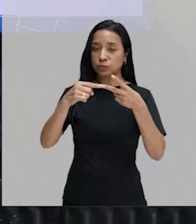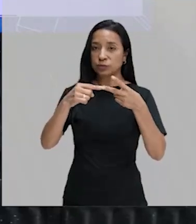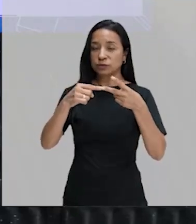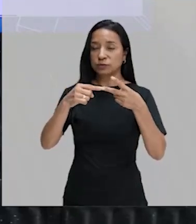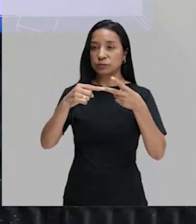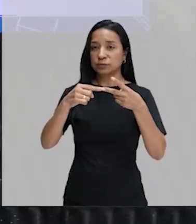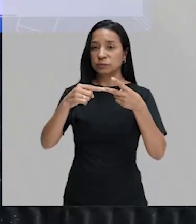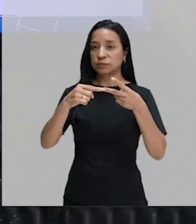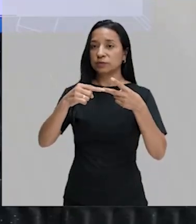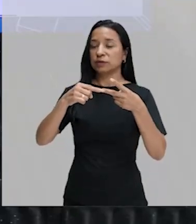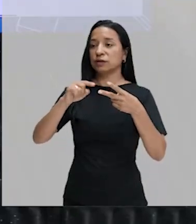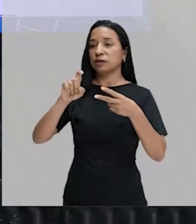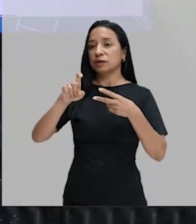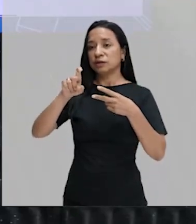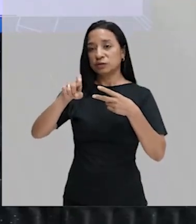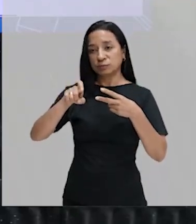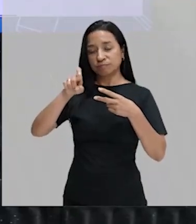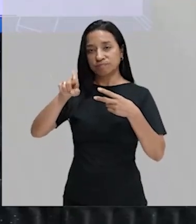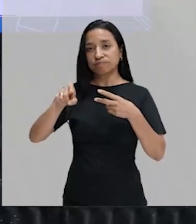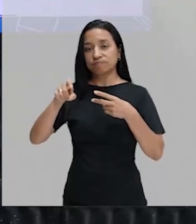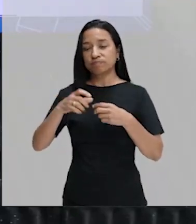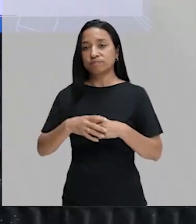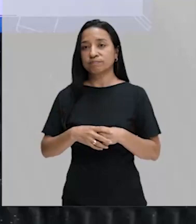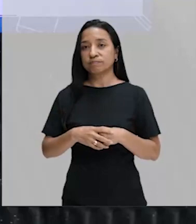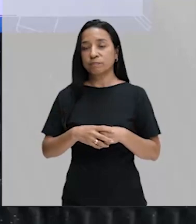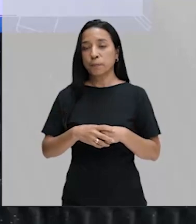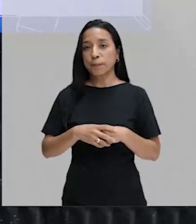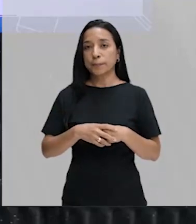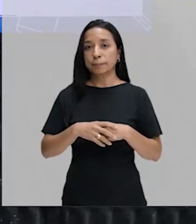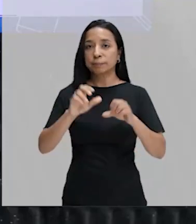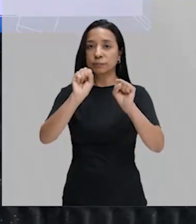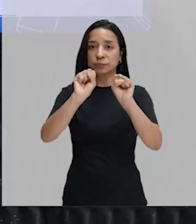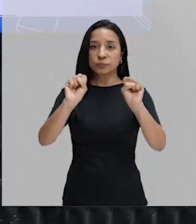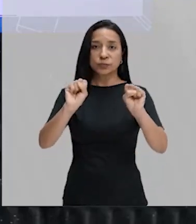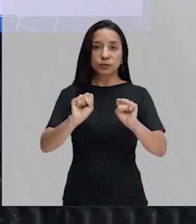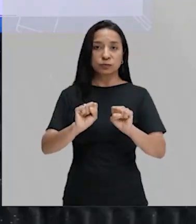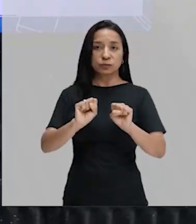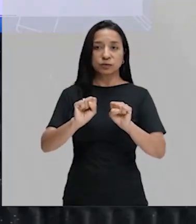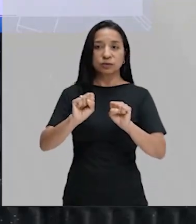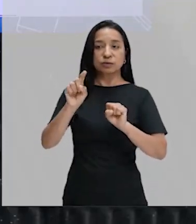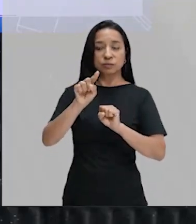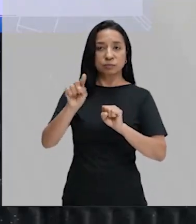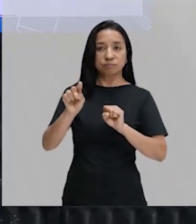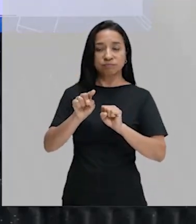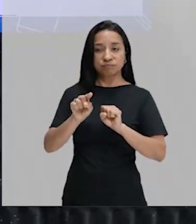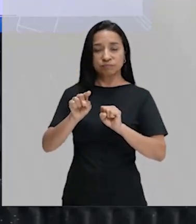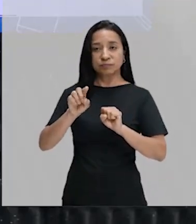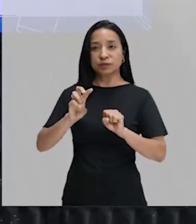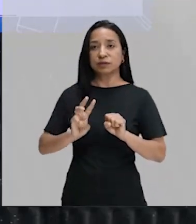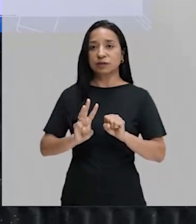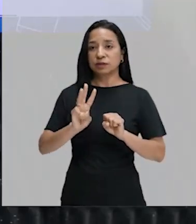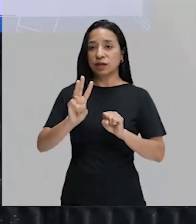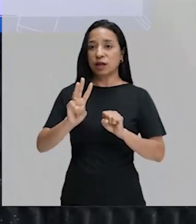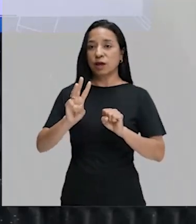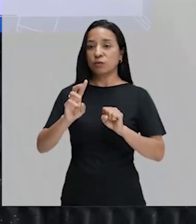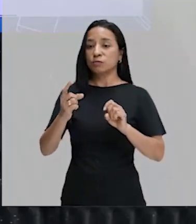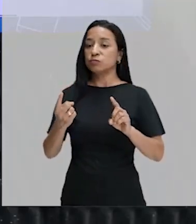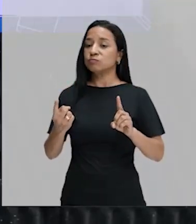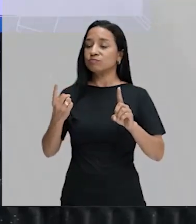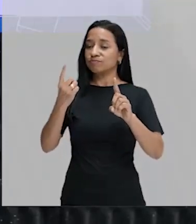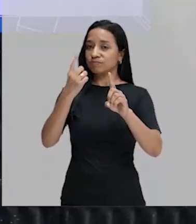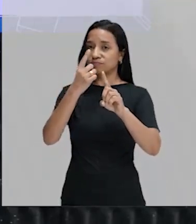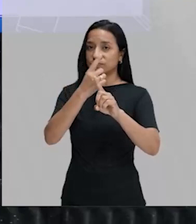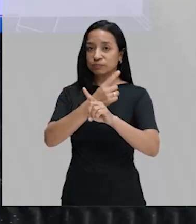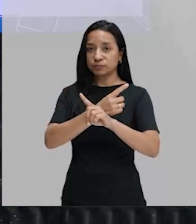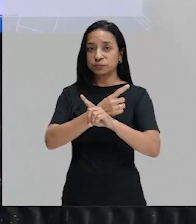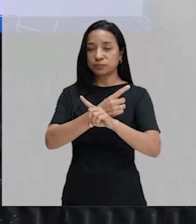sexual XX. No sistema ZW, ele inverte os papéis,